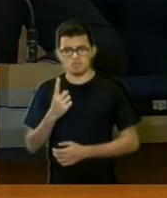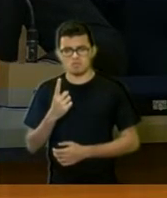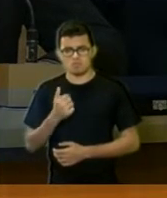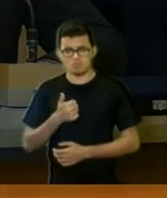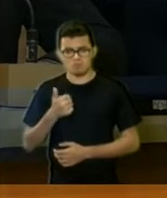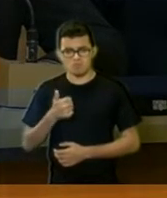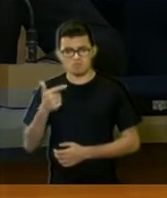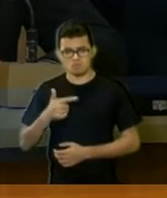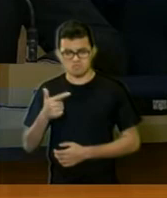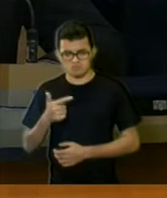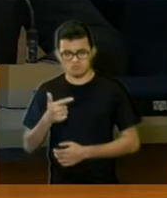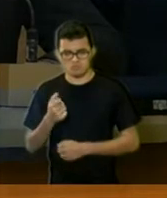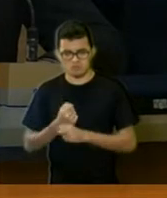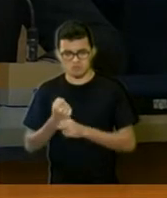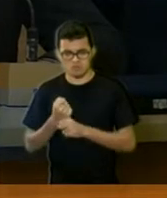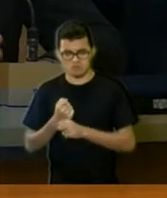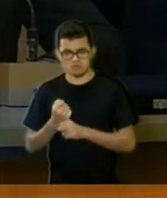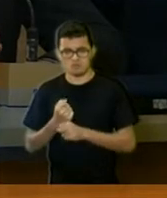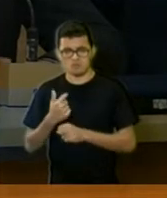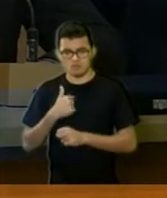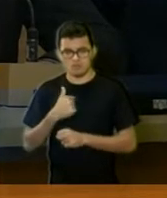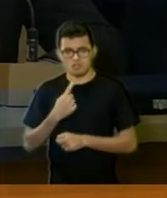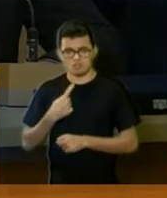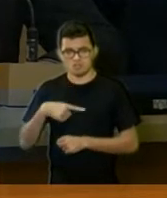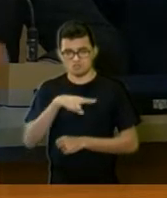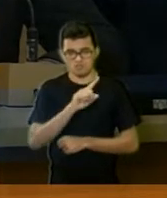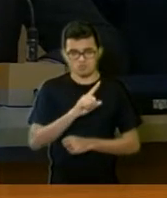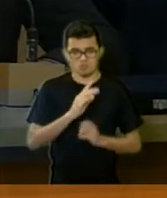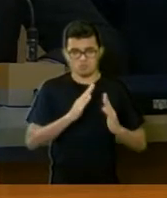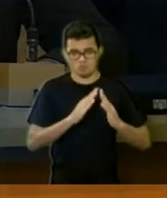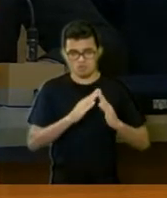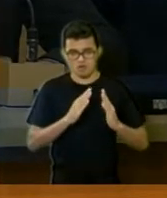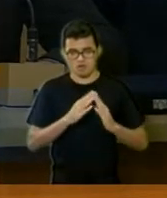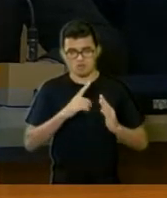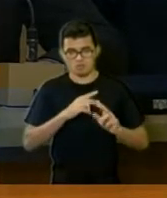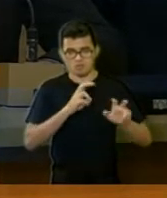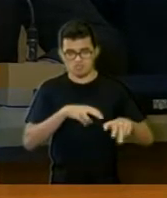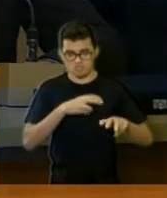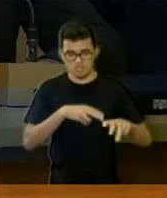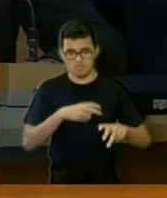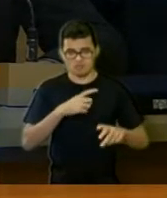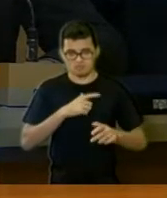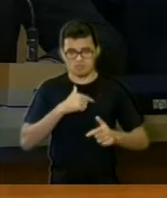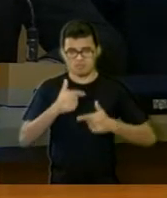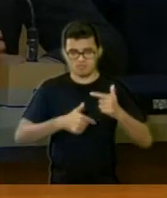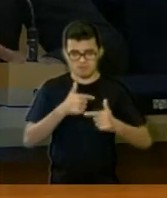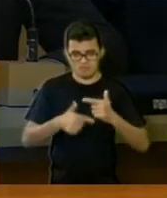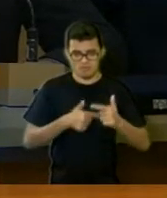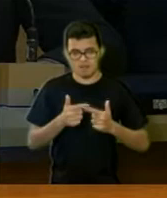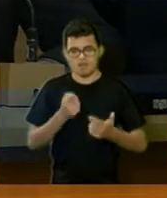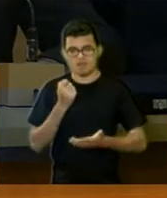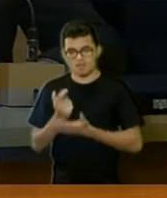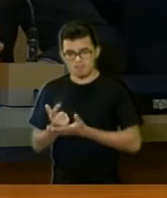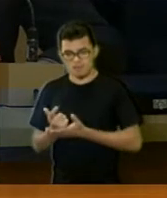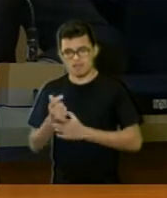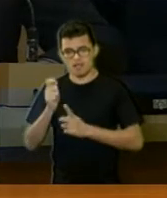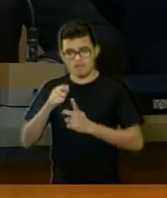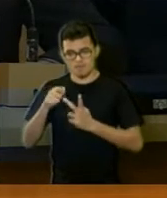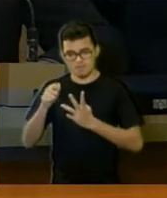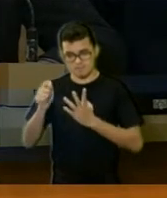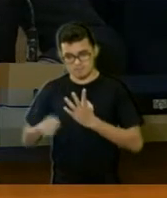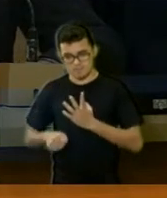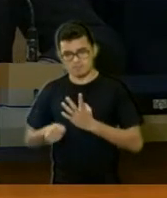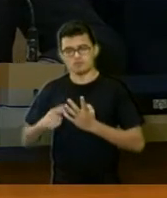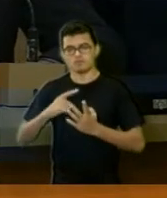e resolvi, eu e minha mãe fomos morar numa chácara, né? Para a gente trabalhar e pagar as mensalidades, né, da faculdade, porque